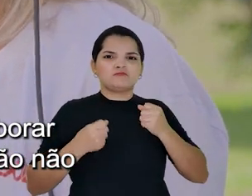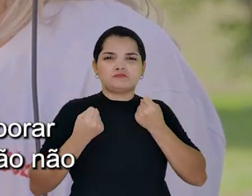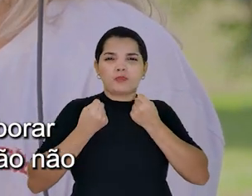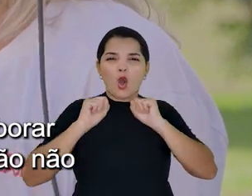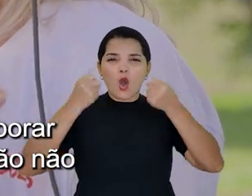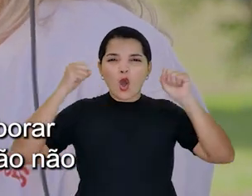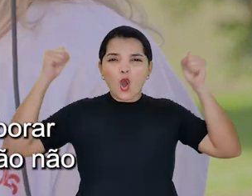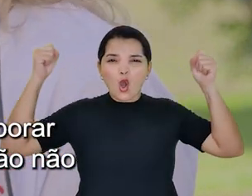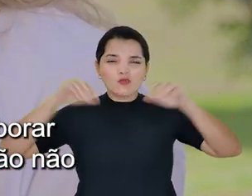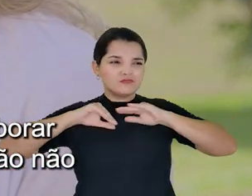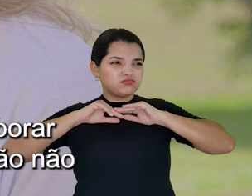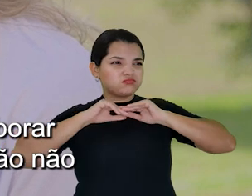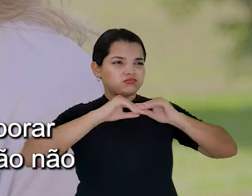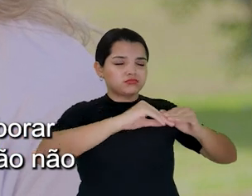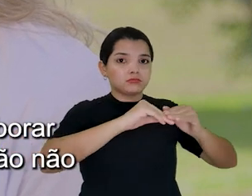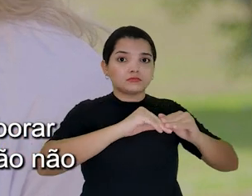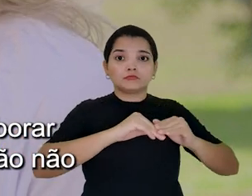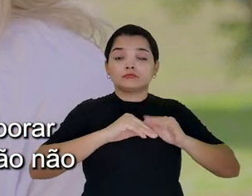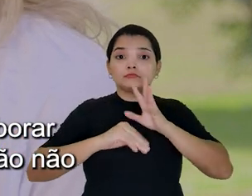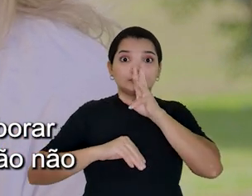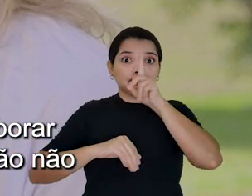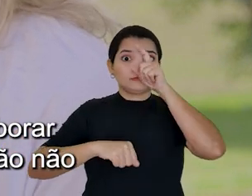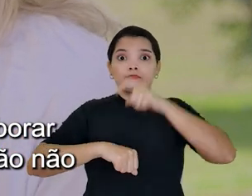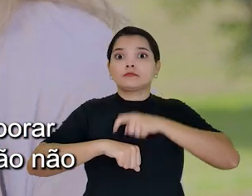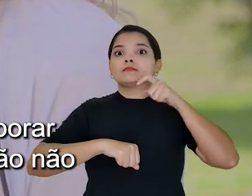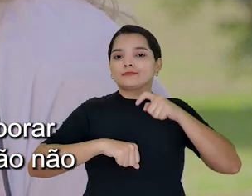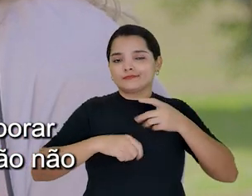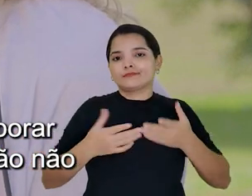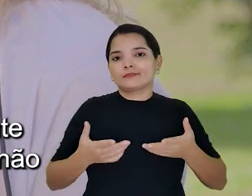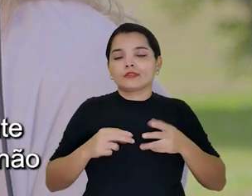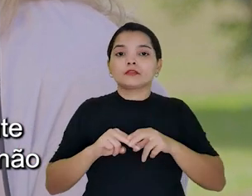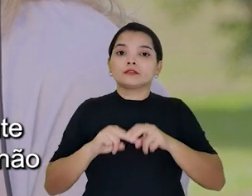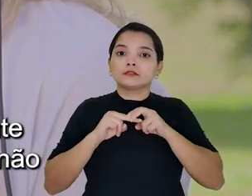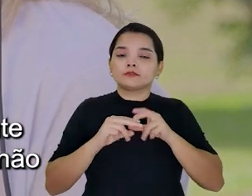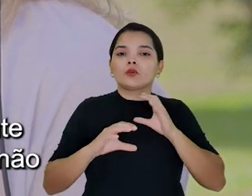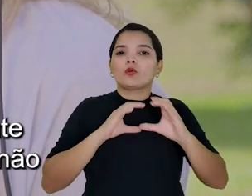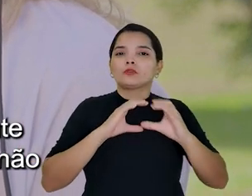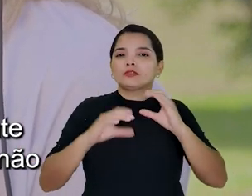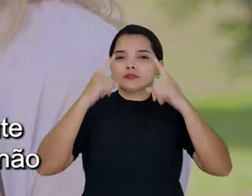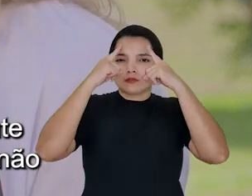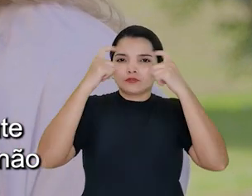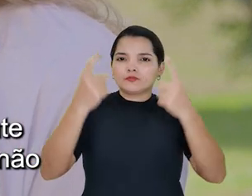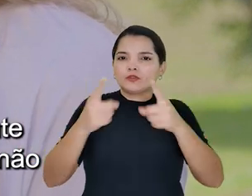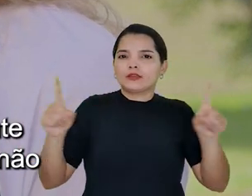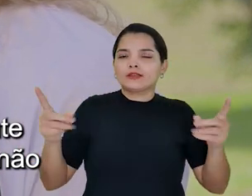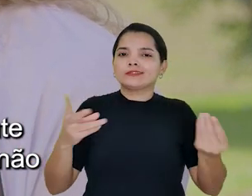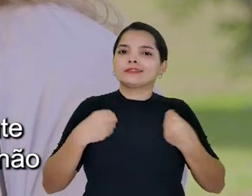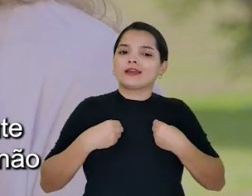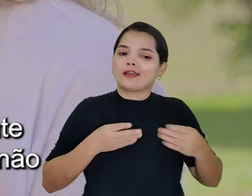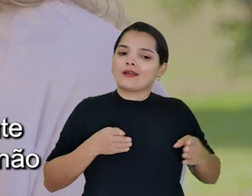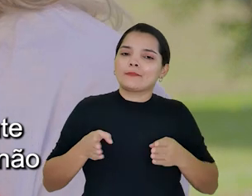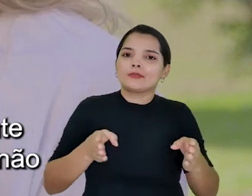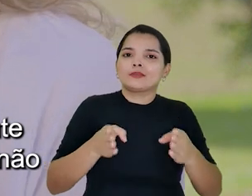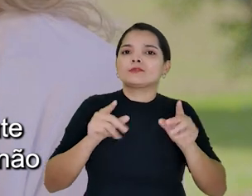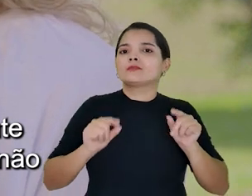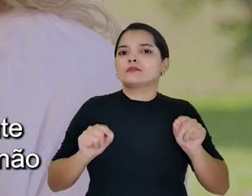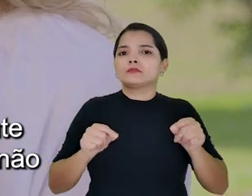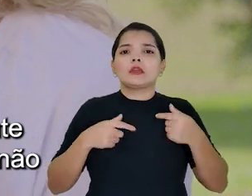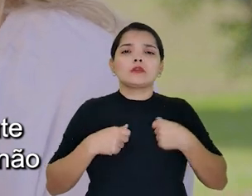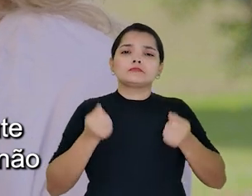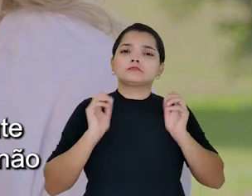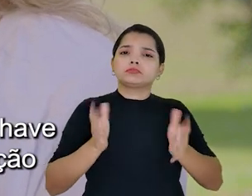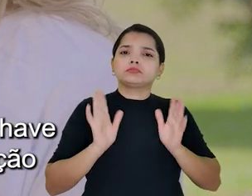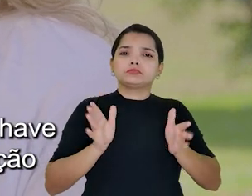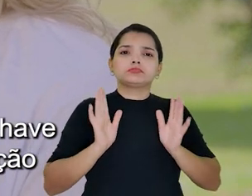pensa sem elaborar melhor essa forma de falar então a comunicação não violenta ela nos dá um caminho para que a gente fale o que a gente quiser